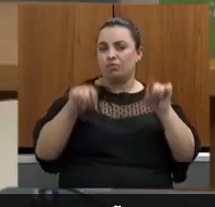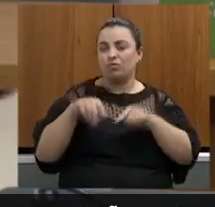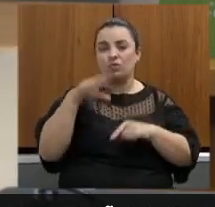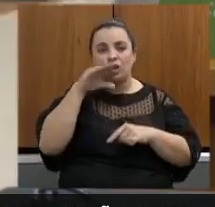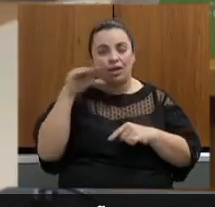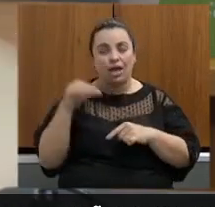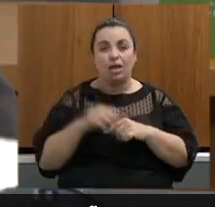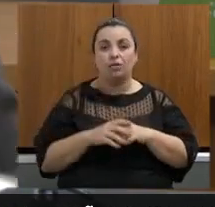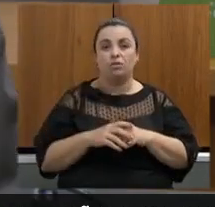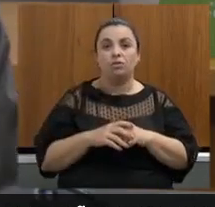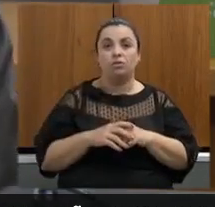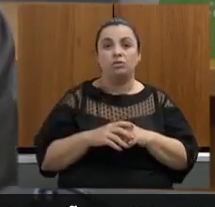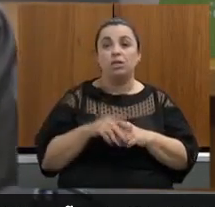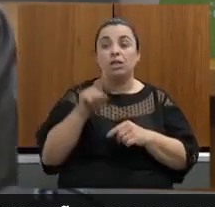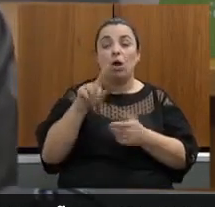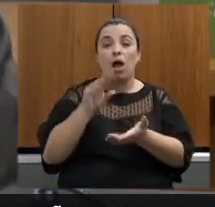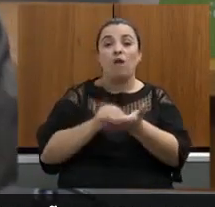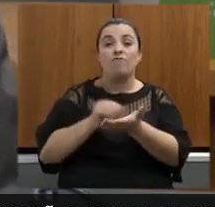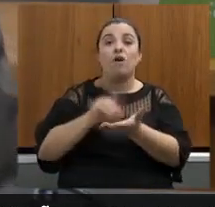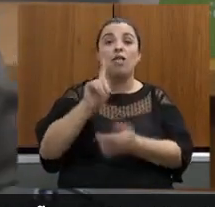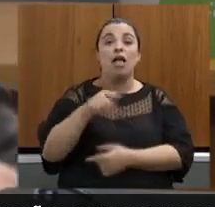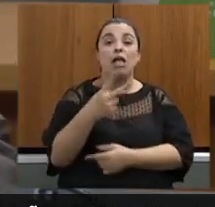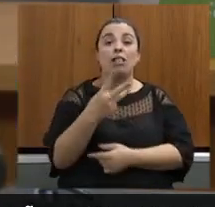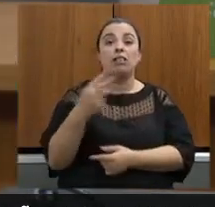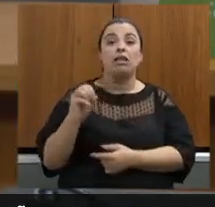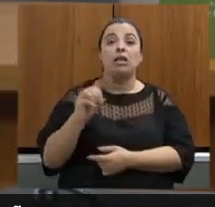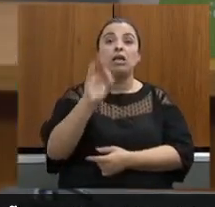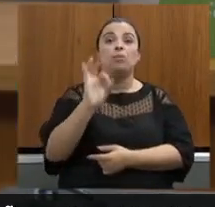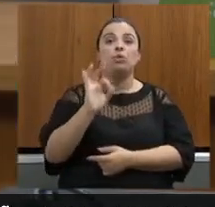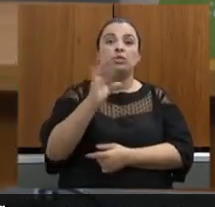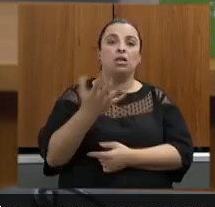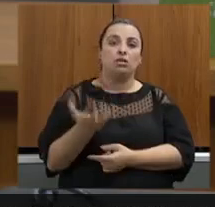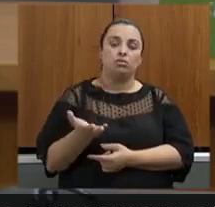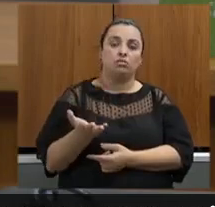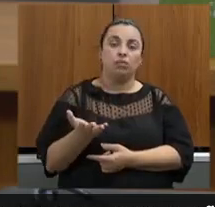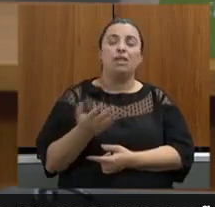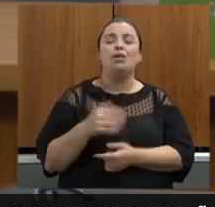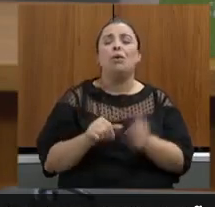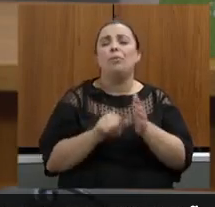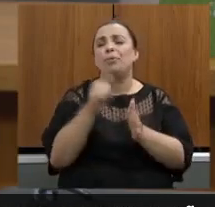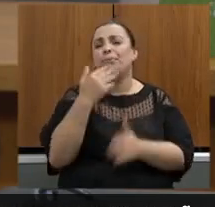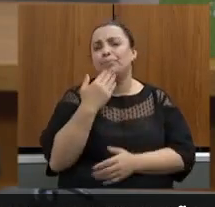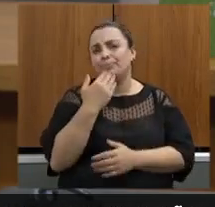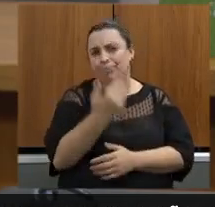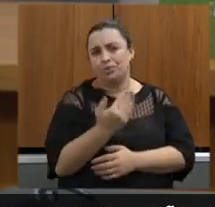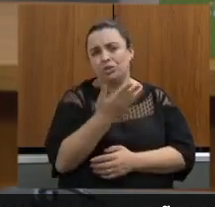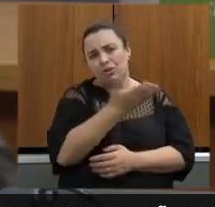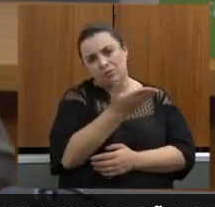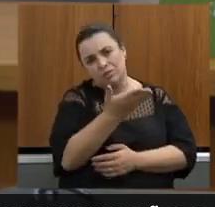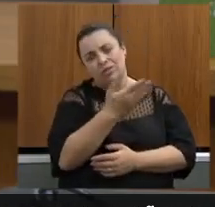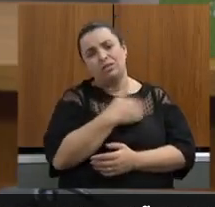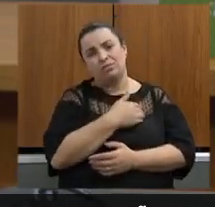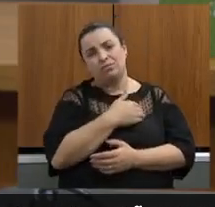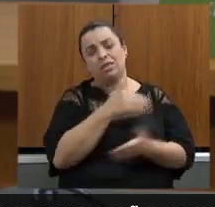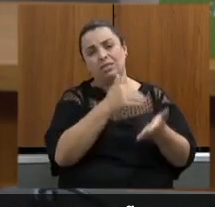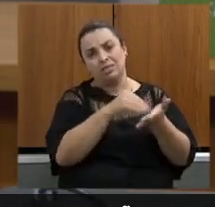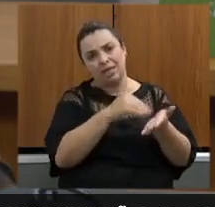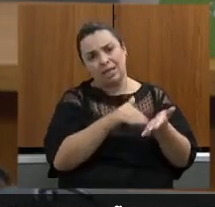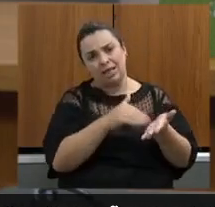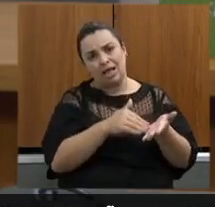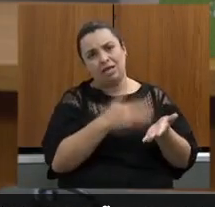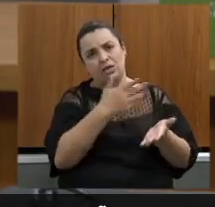preocupado é de trinta por cento então assim primeiro apelo a senhora secretária